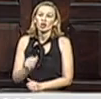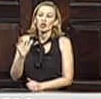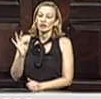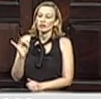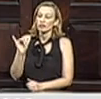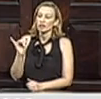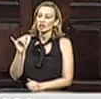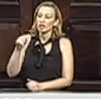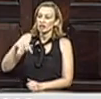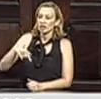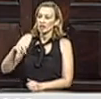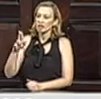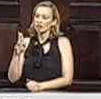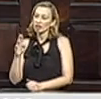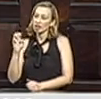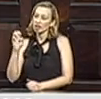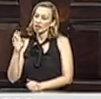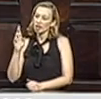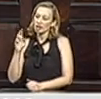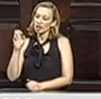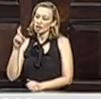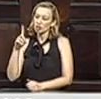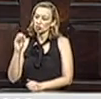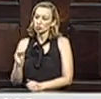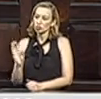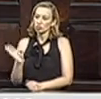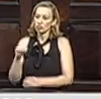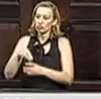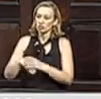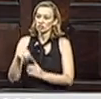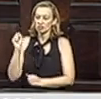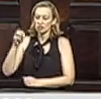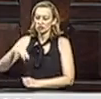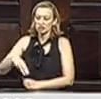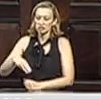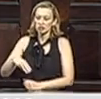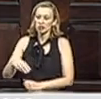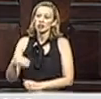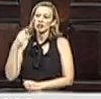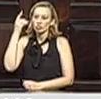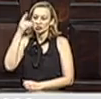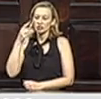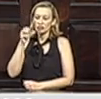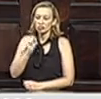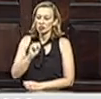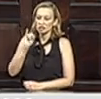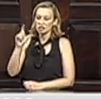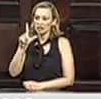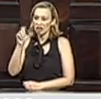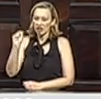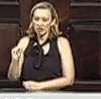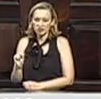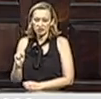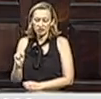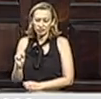Figueiredo vota sim, deputado Silas Bento, deputado Zé Luiz Anchite,